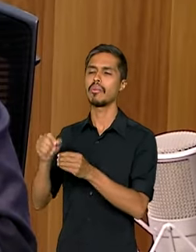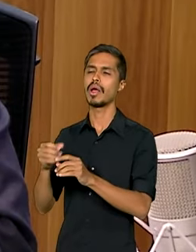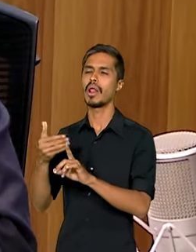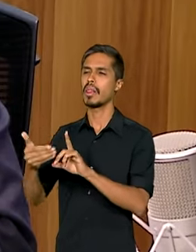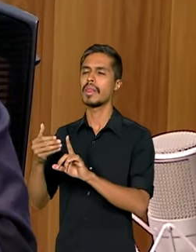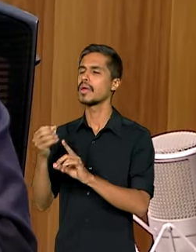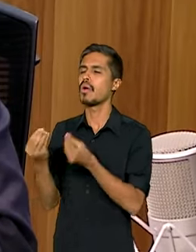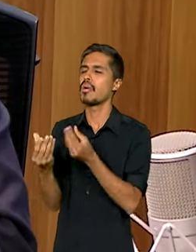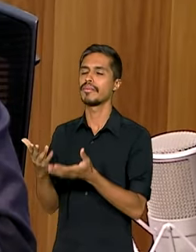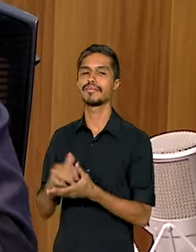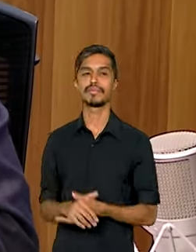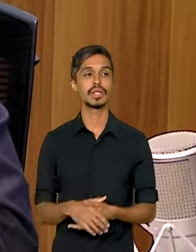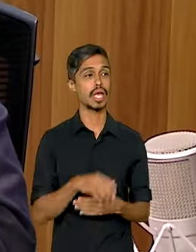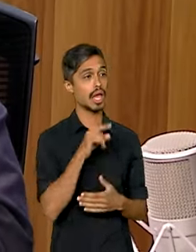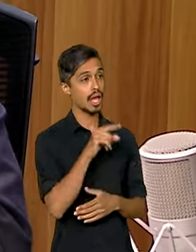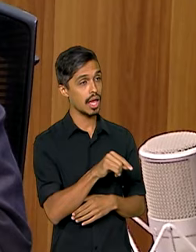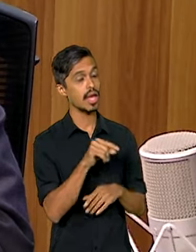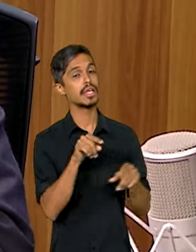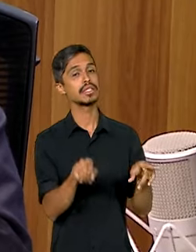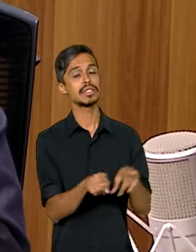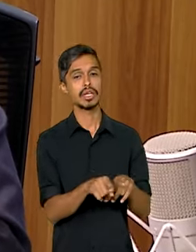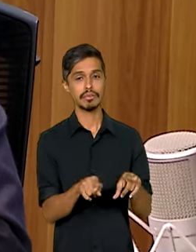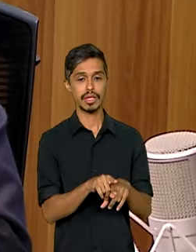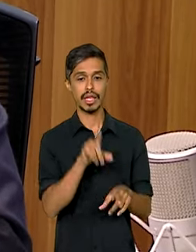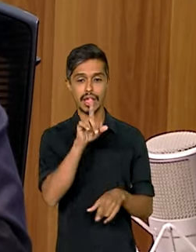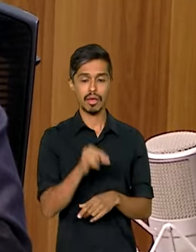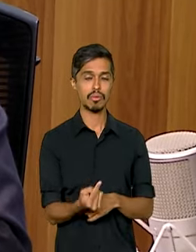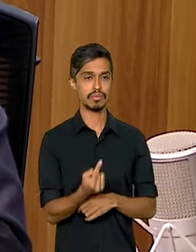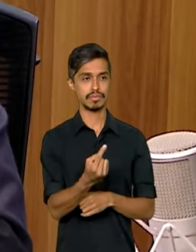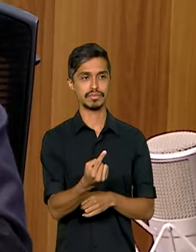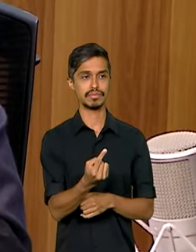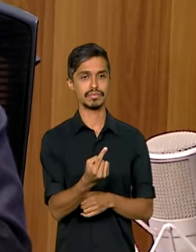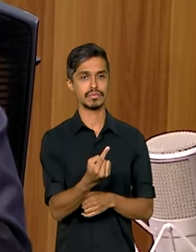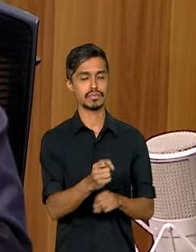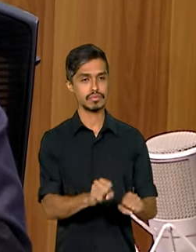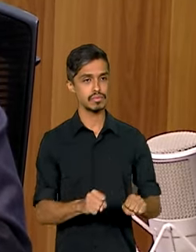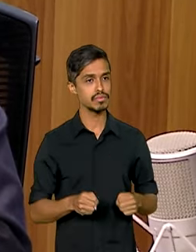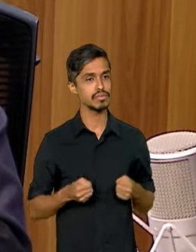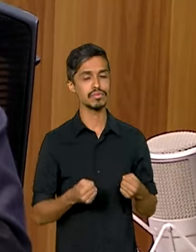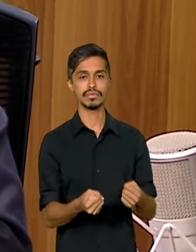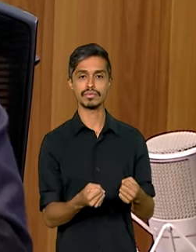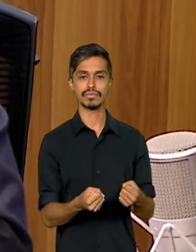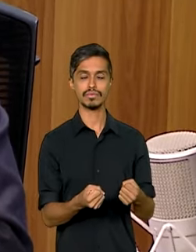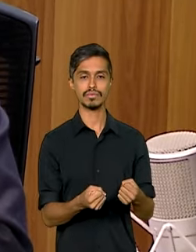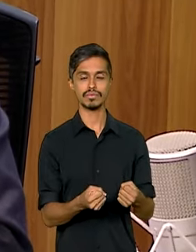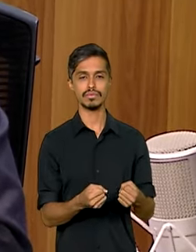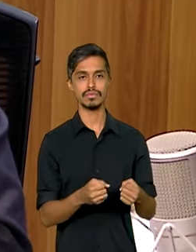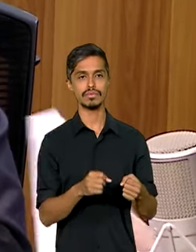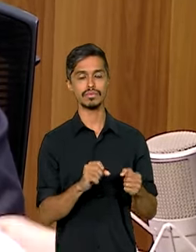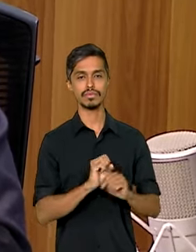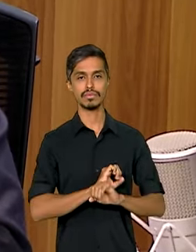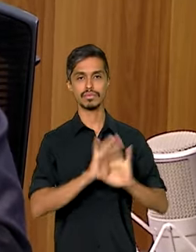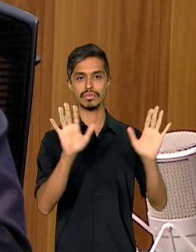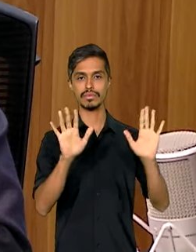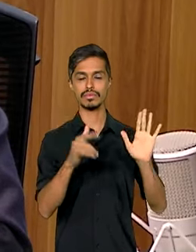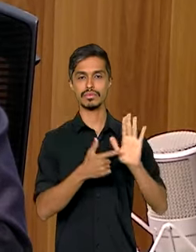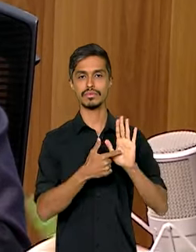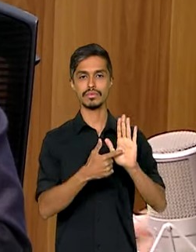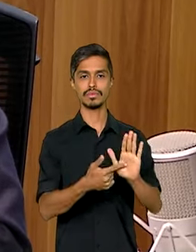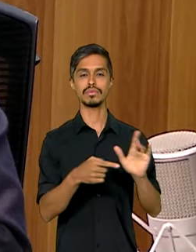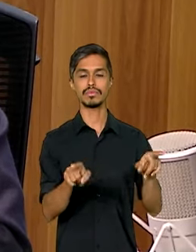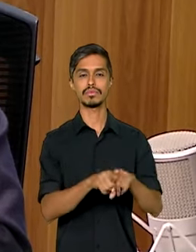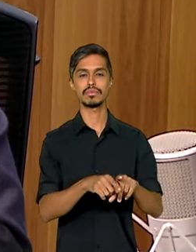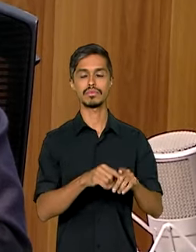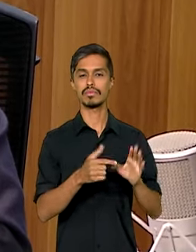quem não conhece essa também é uma uma iniciativa de transparência e